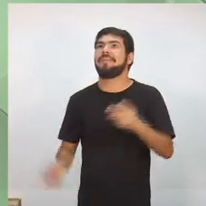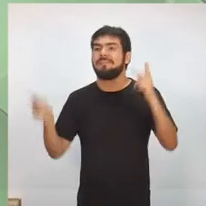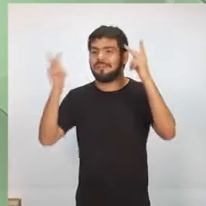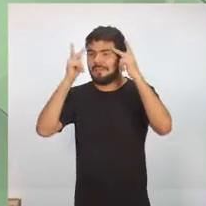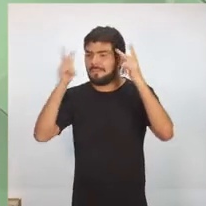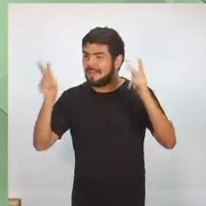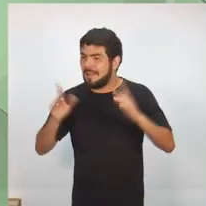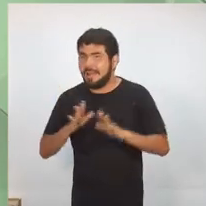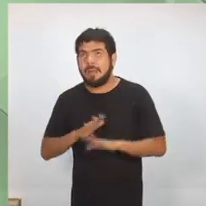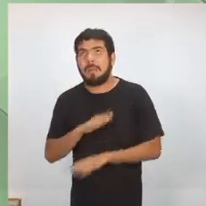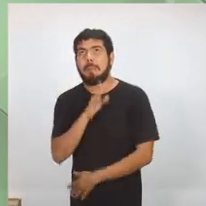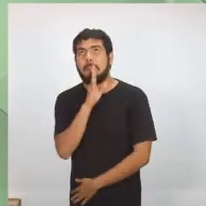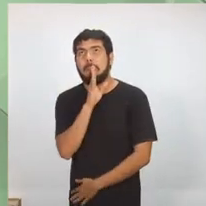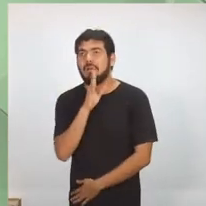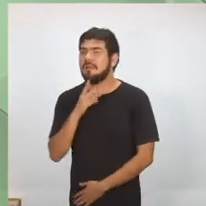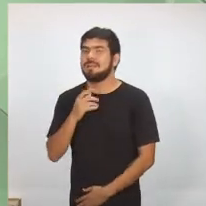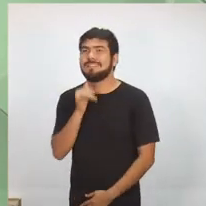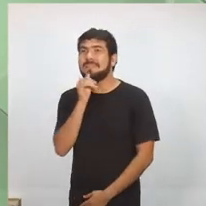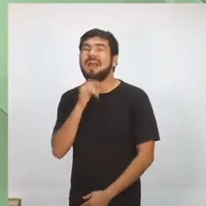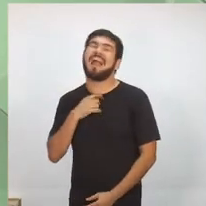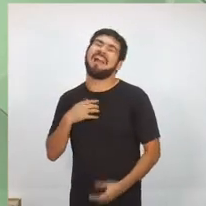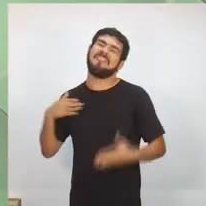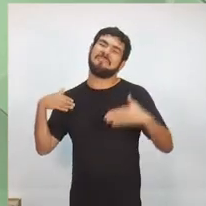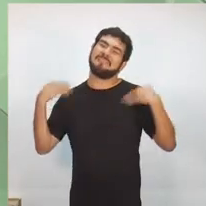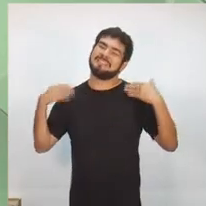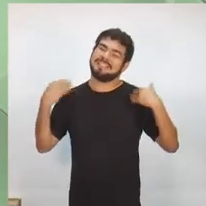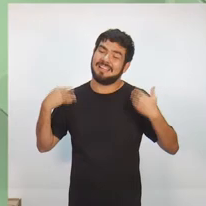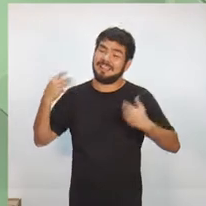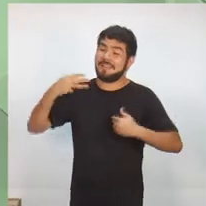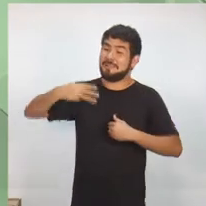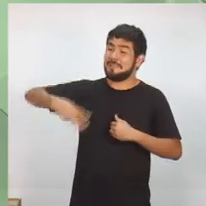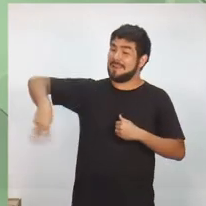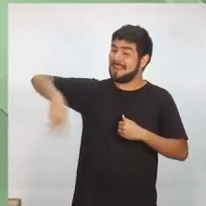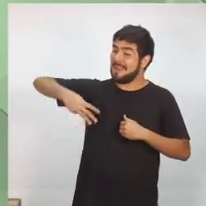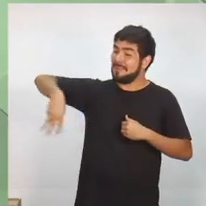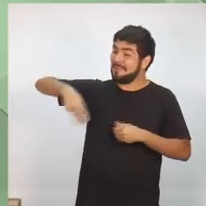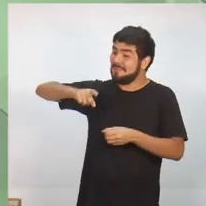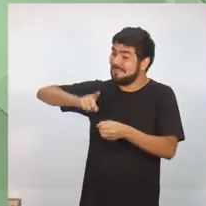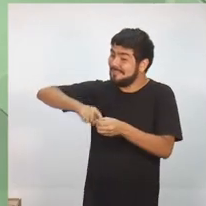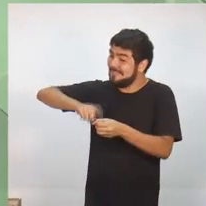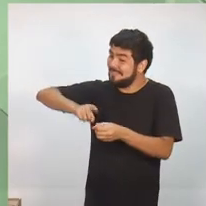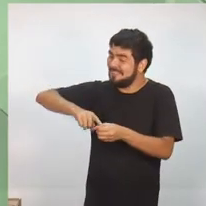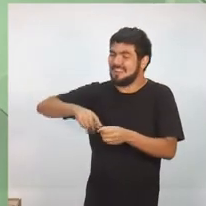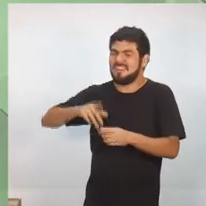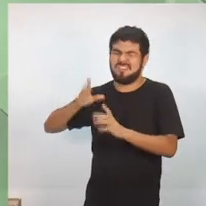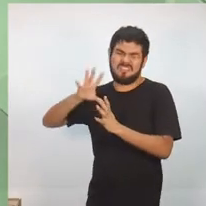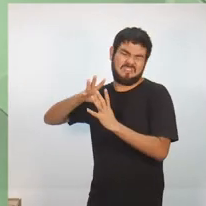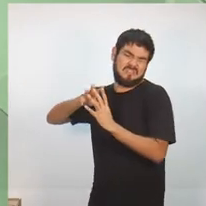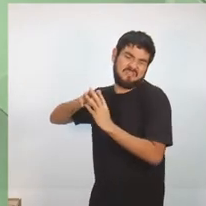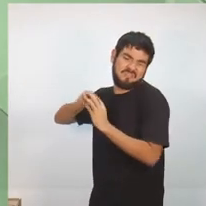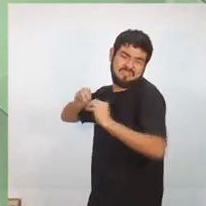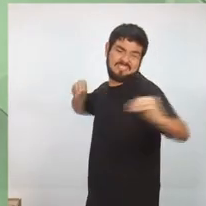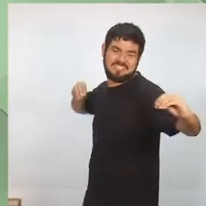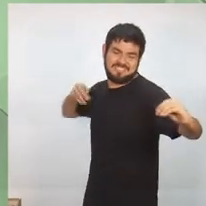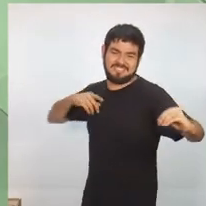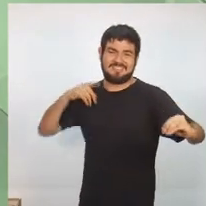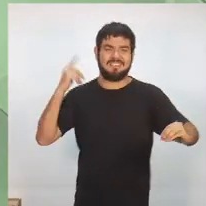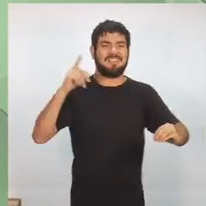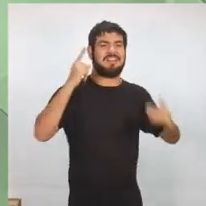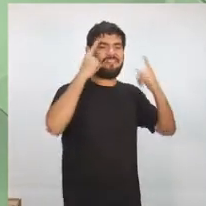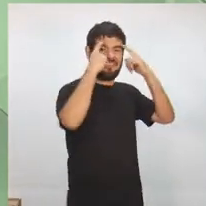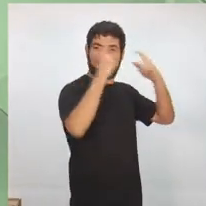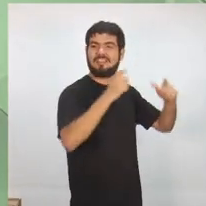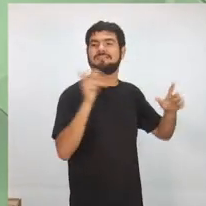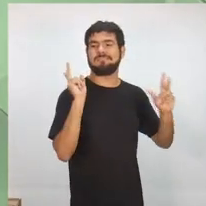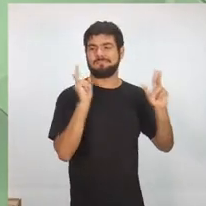não tem como mais você dizer assim, ah, eu vou ali no município de Manacapuru para fugir dessa violência, porque a violência também está lá.